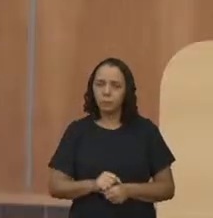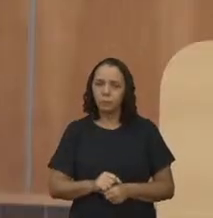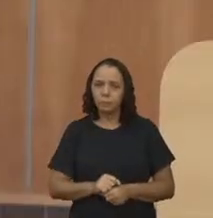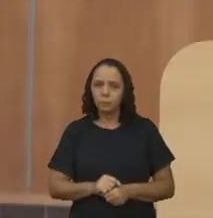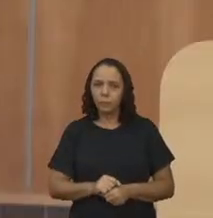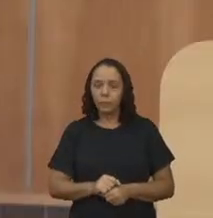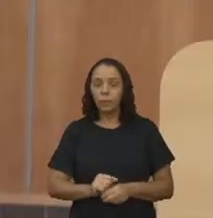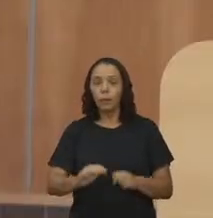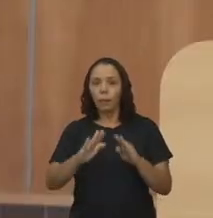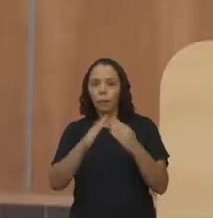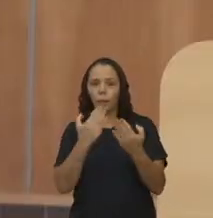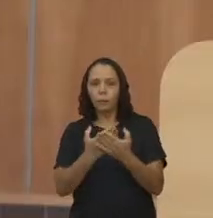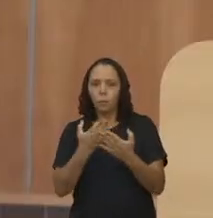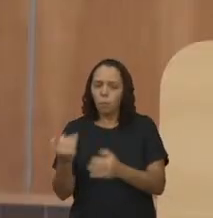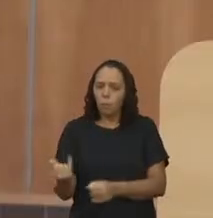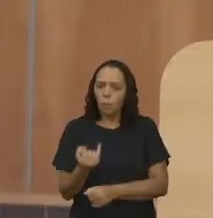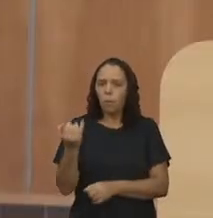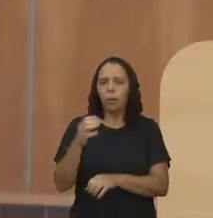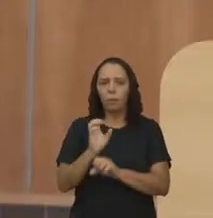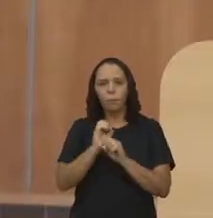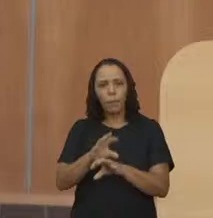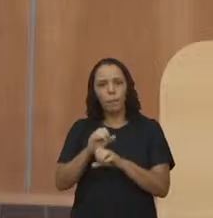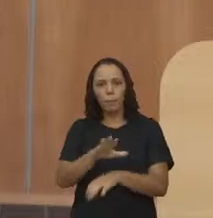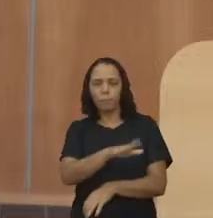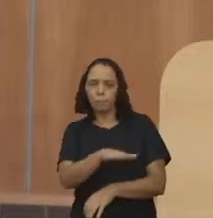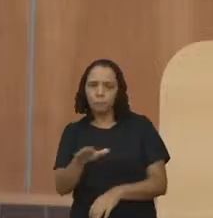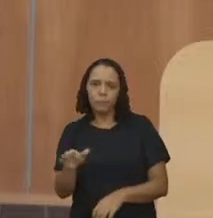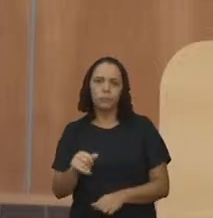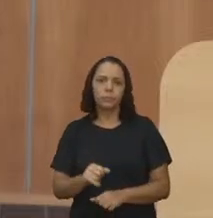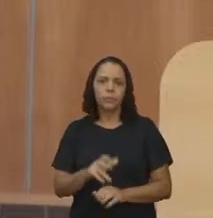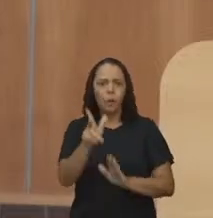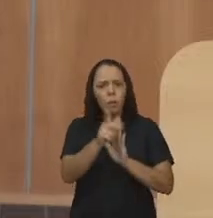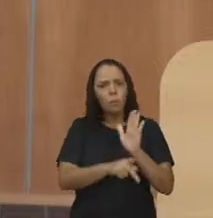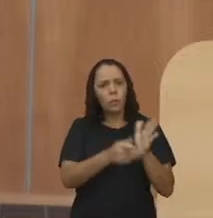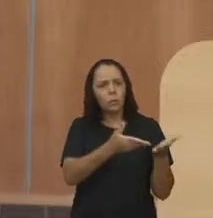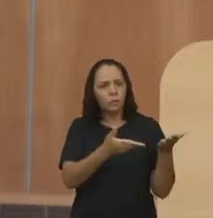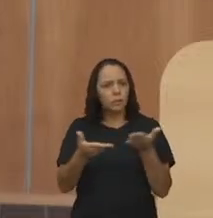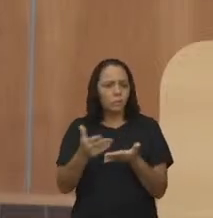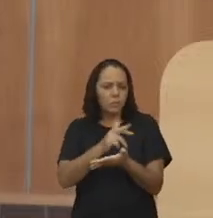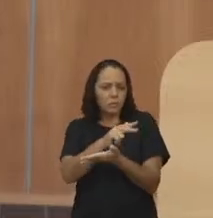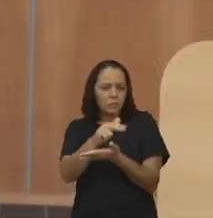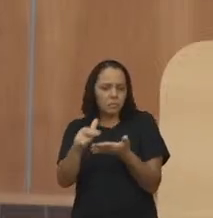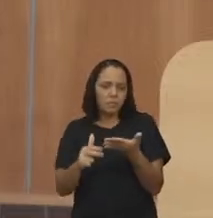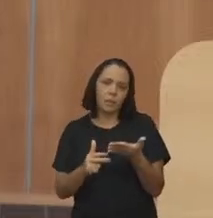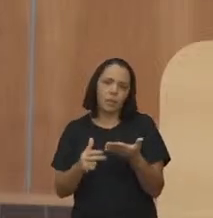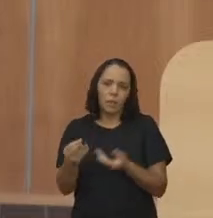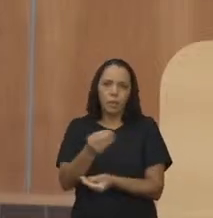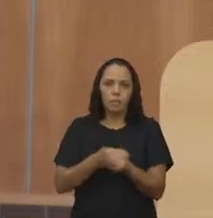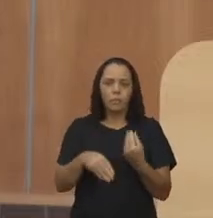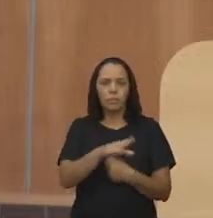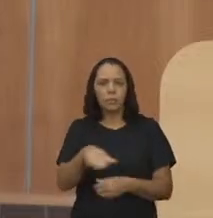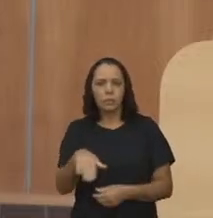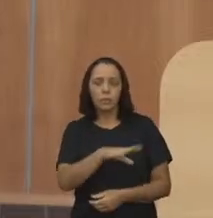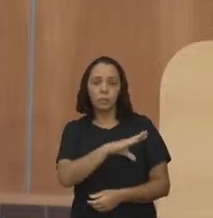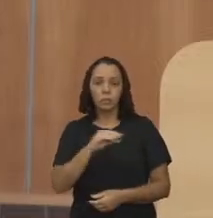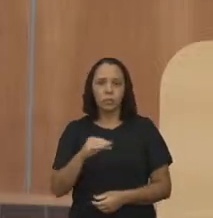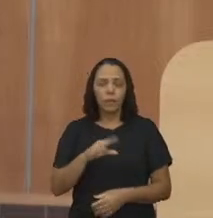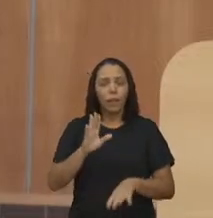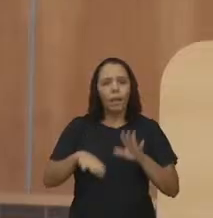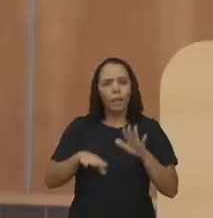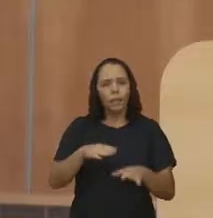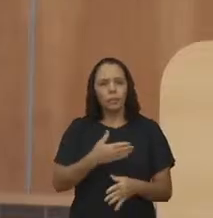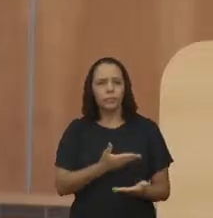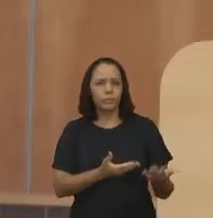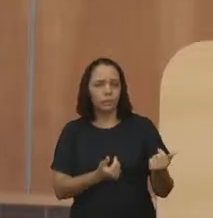ali. A gente tem colocado vários projetos aqui, envolvendo a criança, o jovem, e às vezes você vê, a gente recebe aí